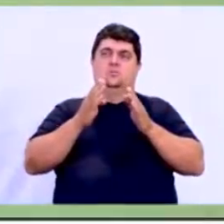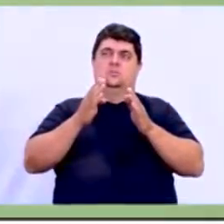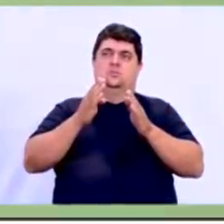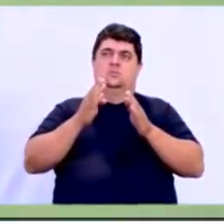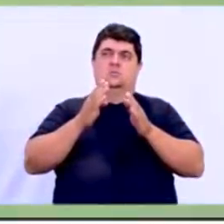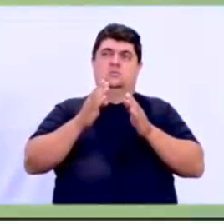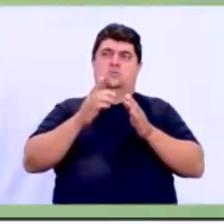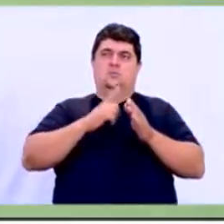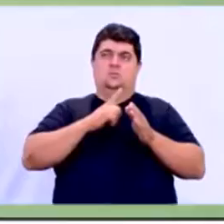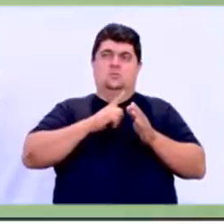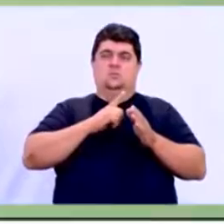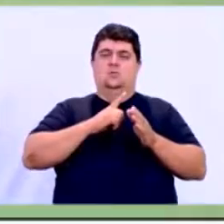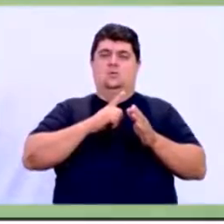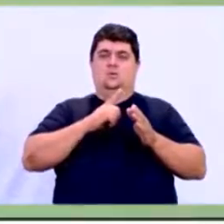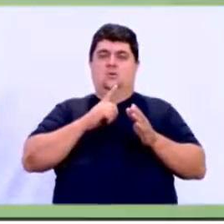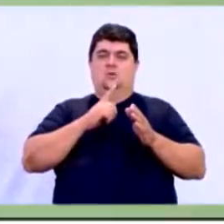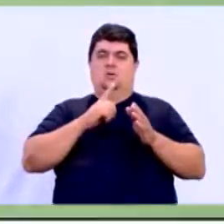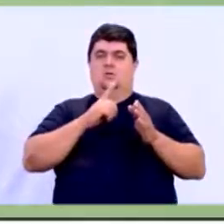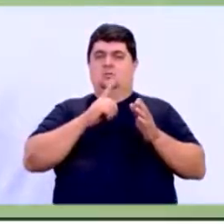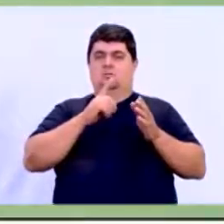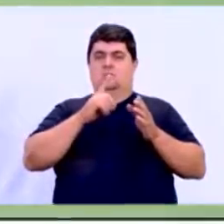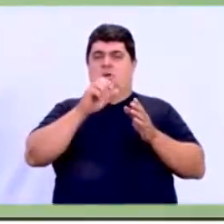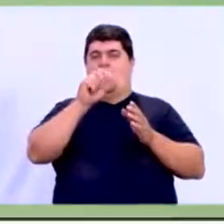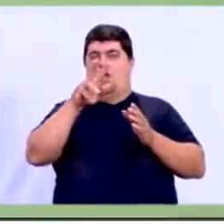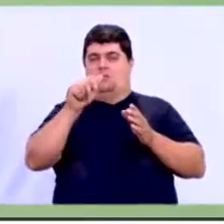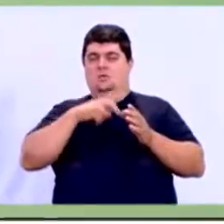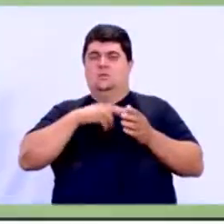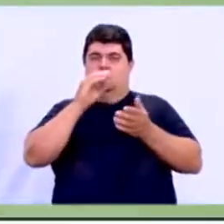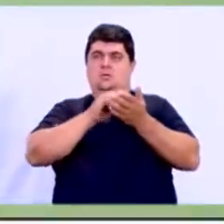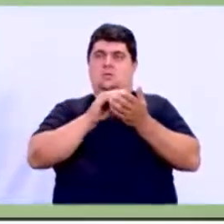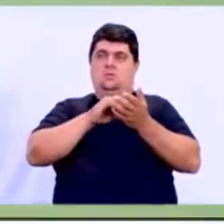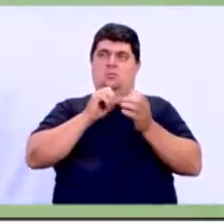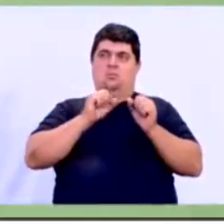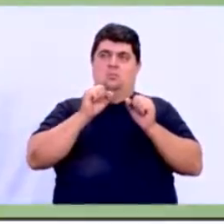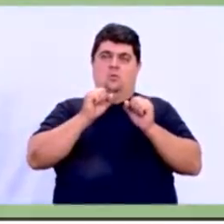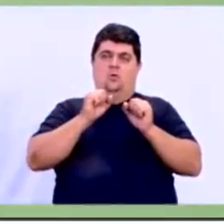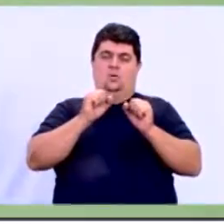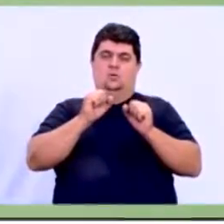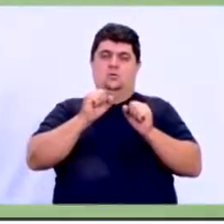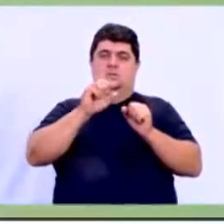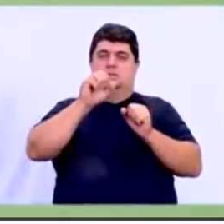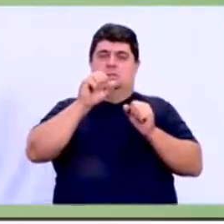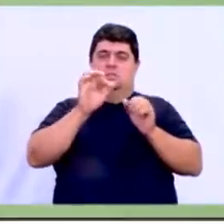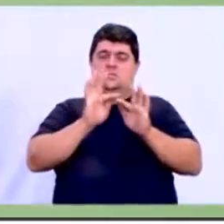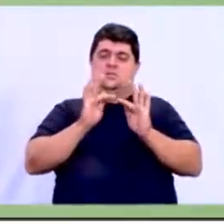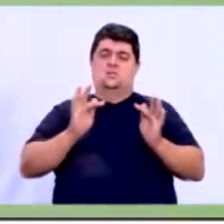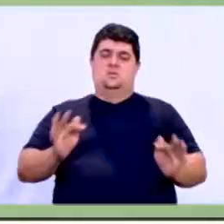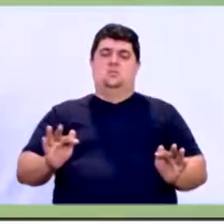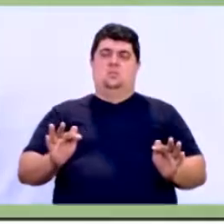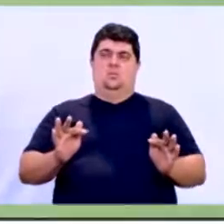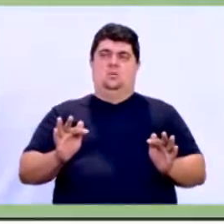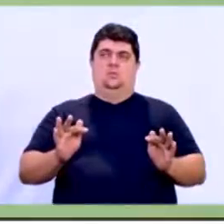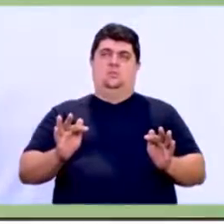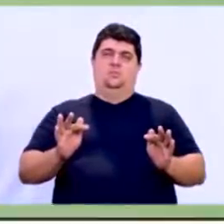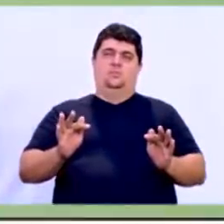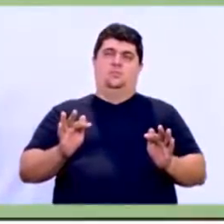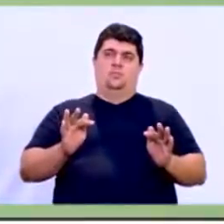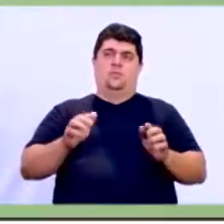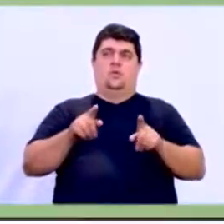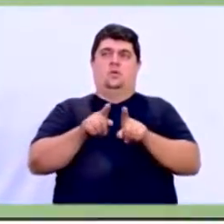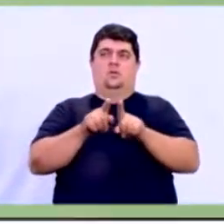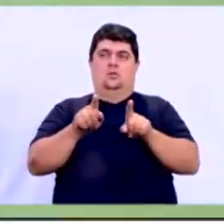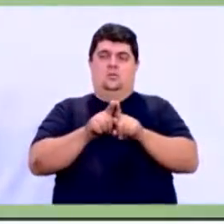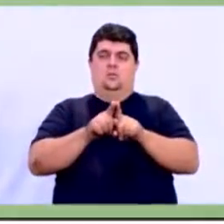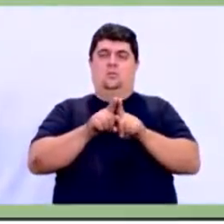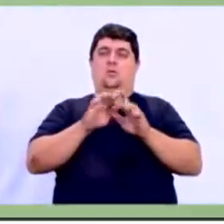está disponível. Então, vou destacar que ela pode ser a sociedade simples, né? Pode ser também